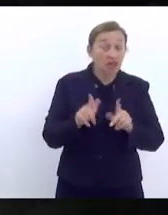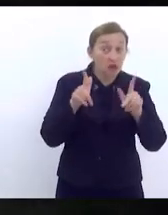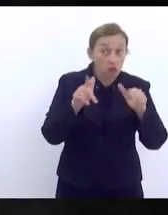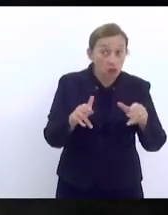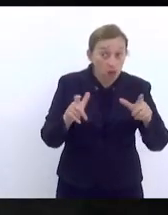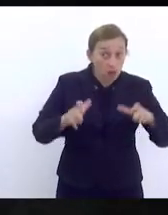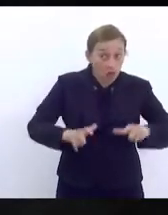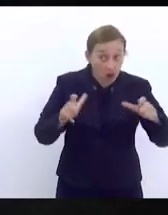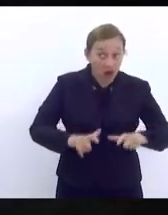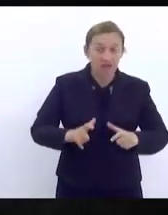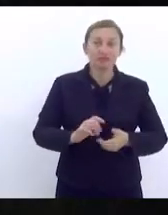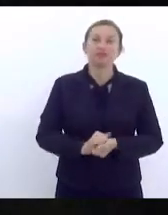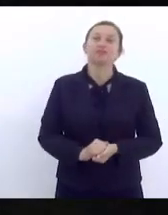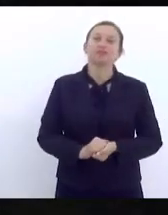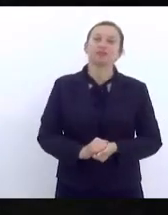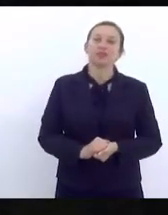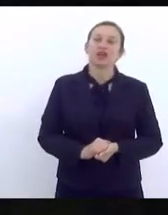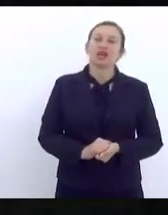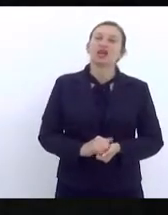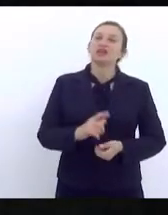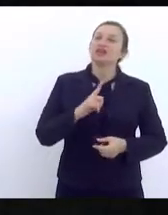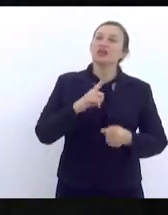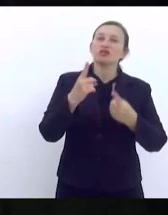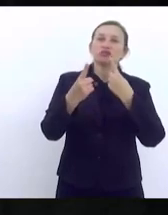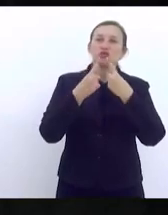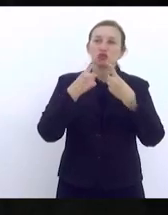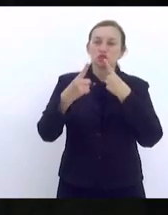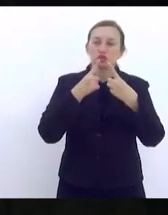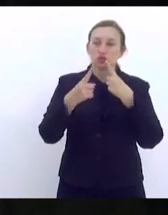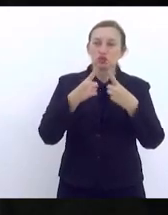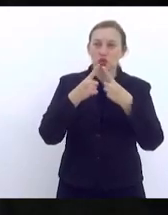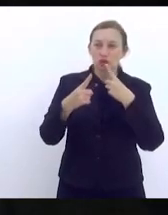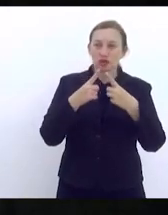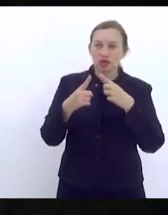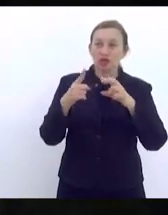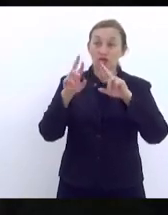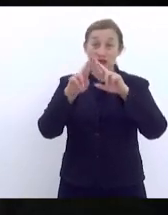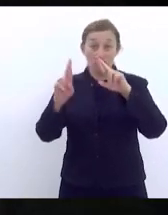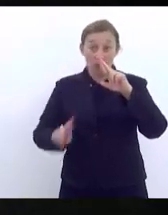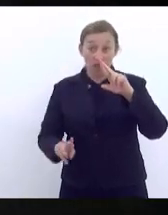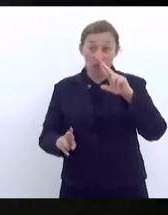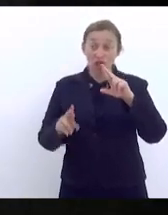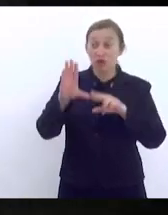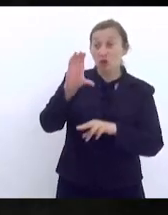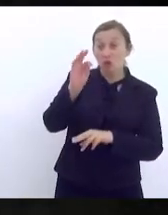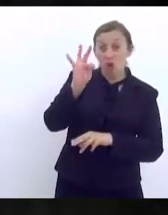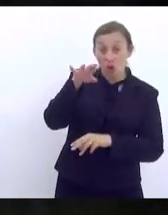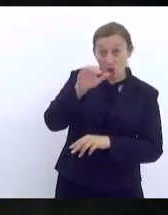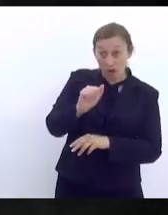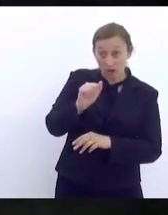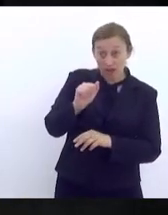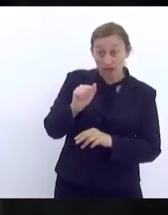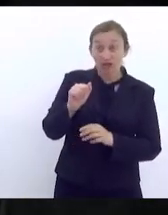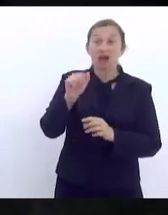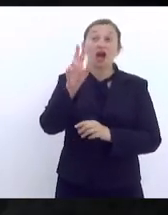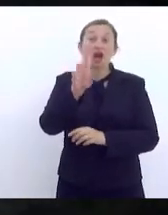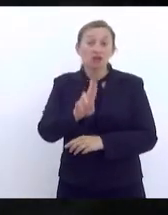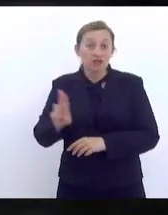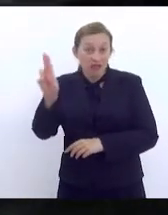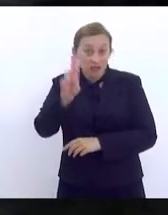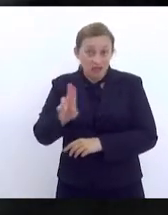local houve um debate Na UERJ sobre cotas a universidade que deveria